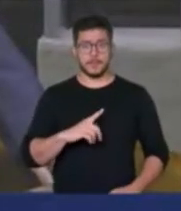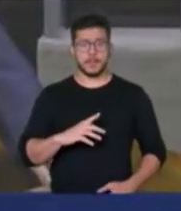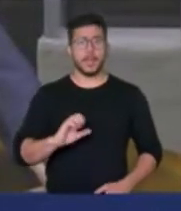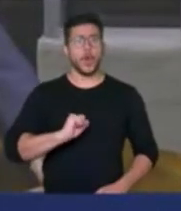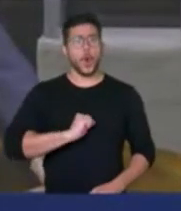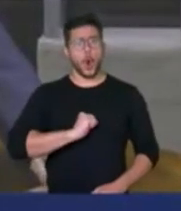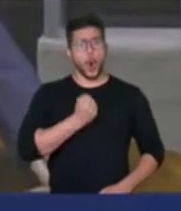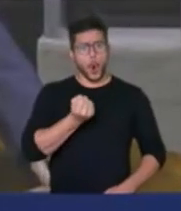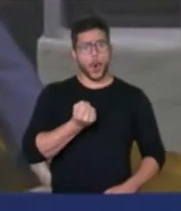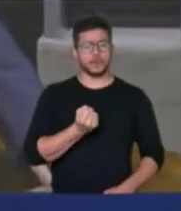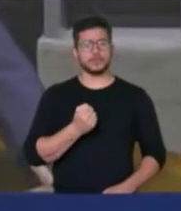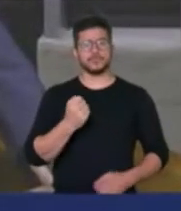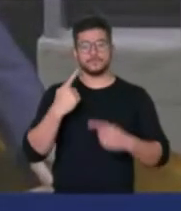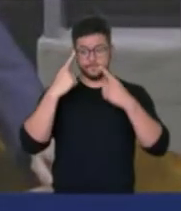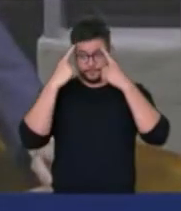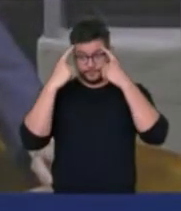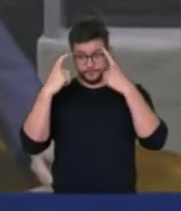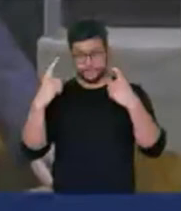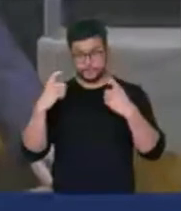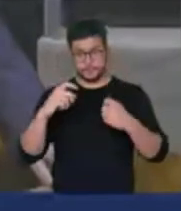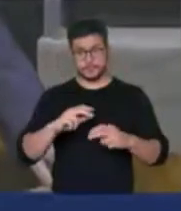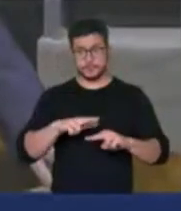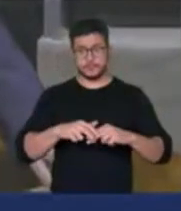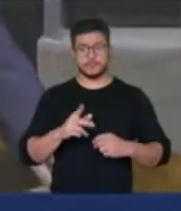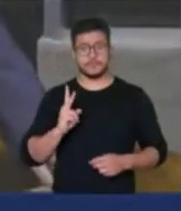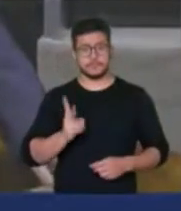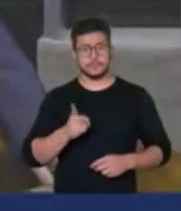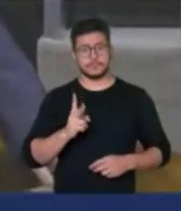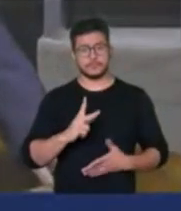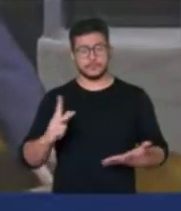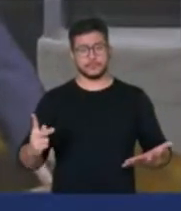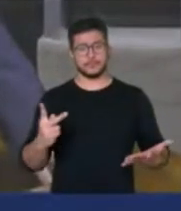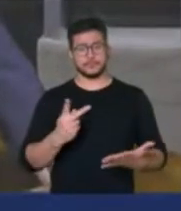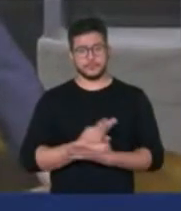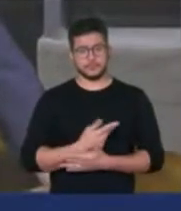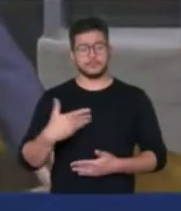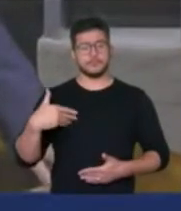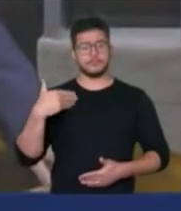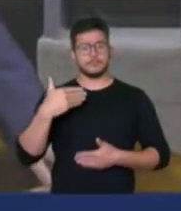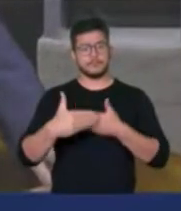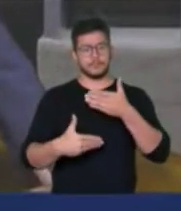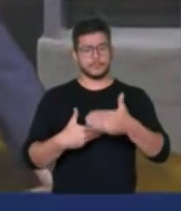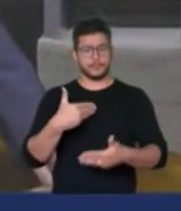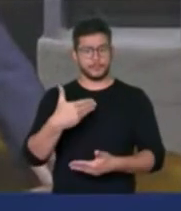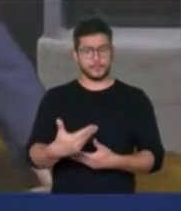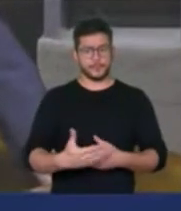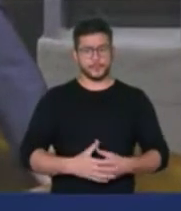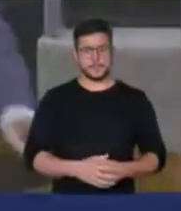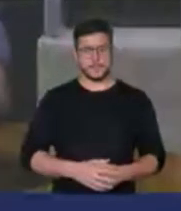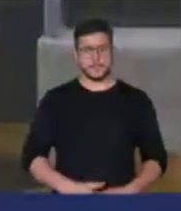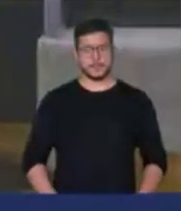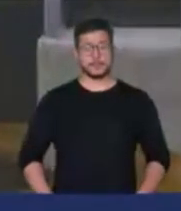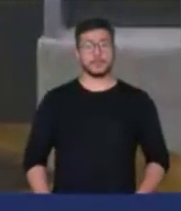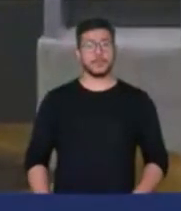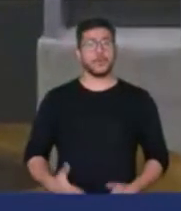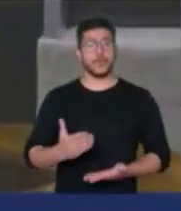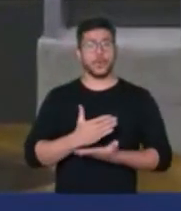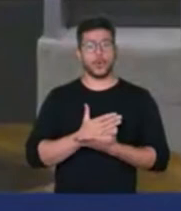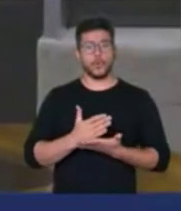violência que ele pratica e vem praticando desde a campanha eleitoral